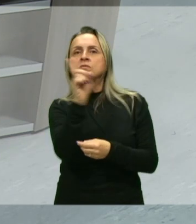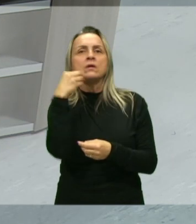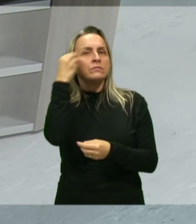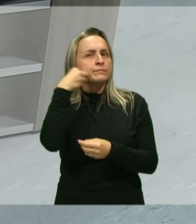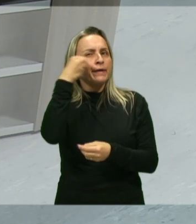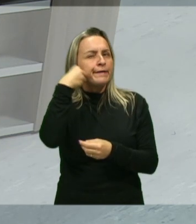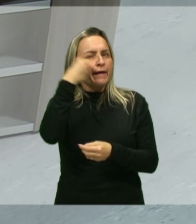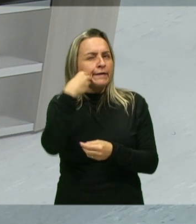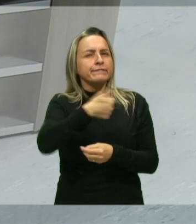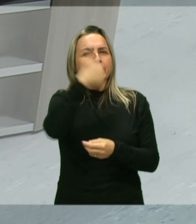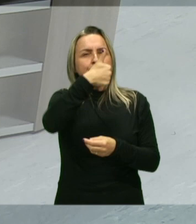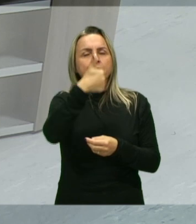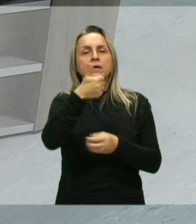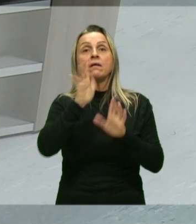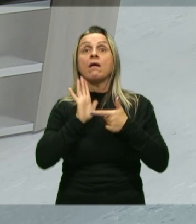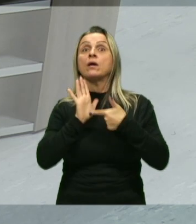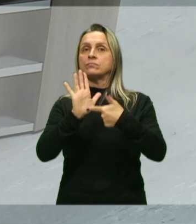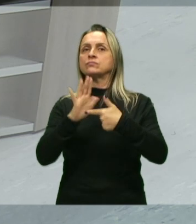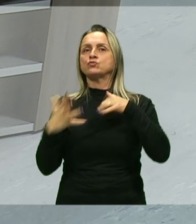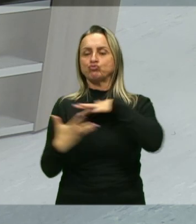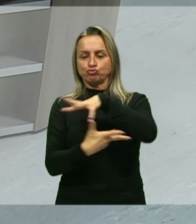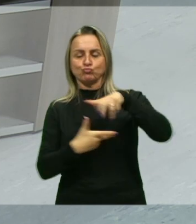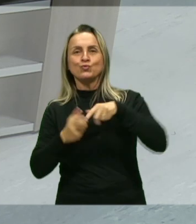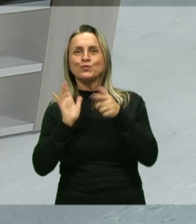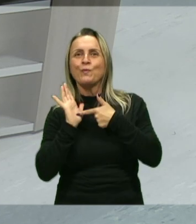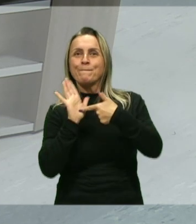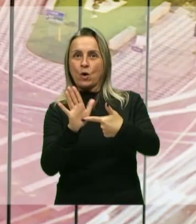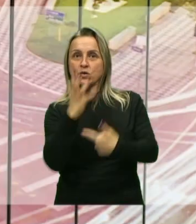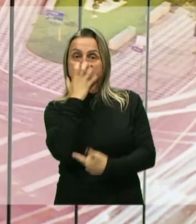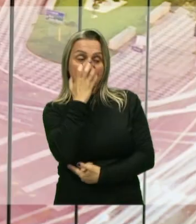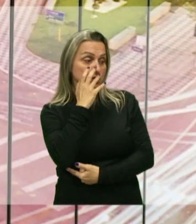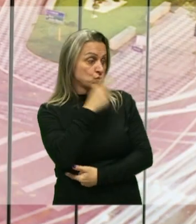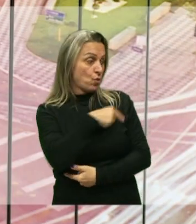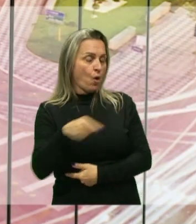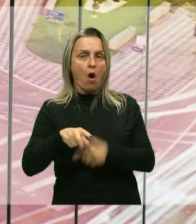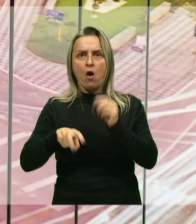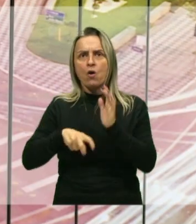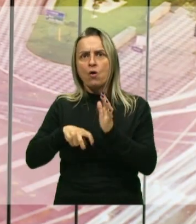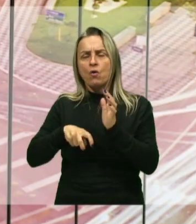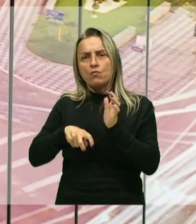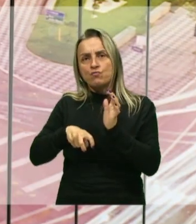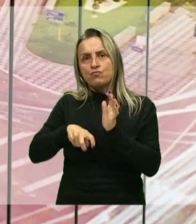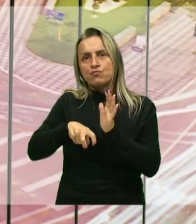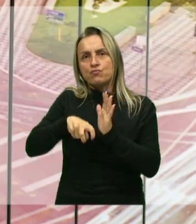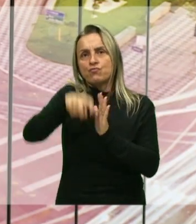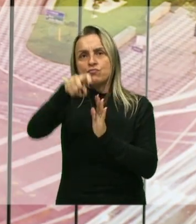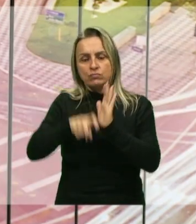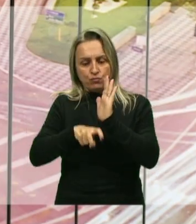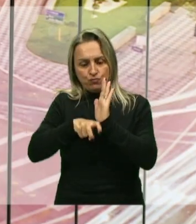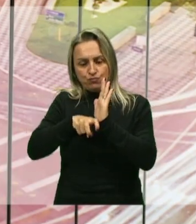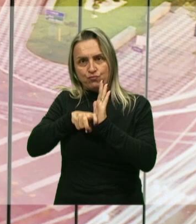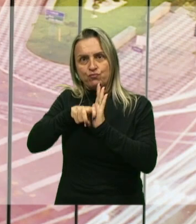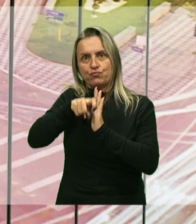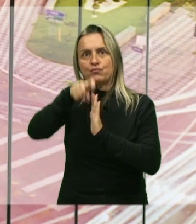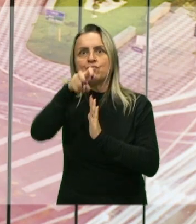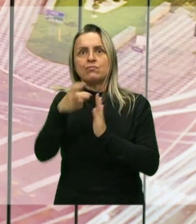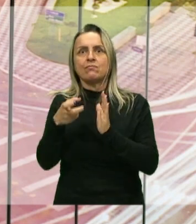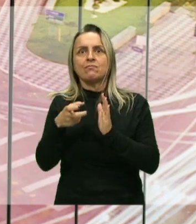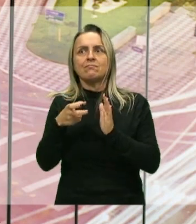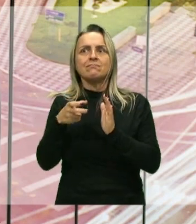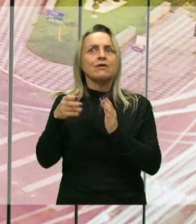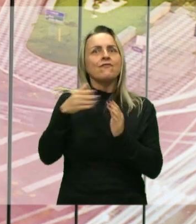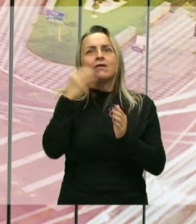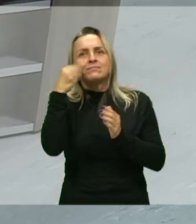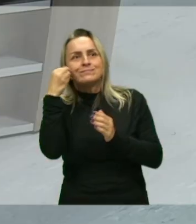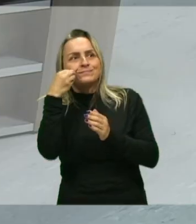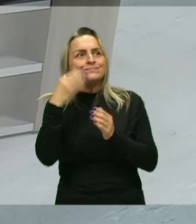faz essa primeira apresentação do mundo, né? De entender o que é uma rolante, o que é um elevador, né? E ajuda a gente também nessa parte